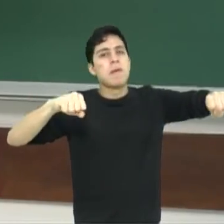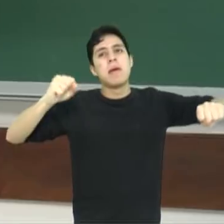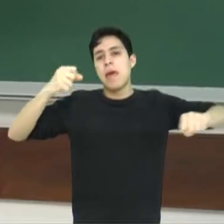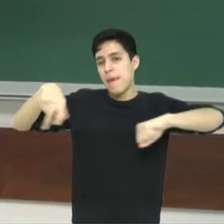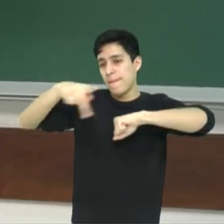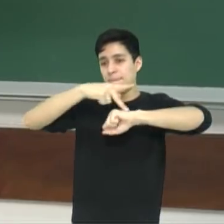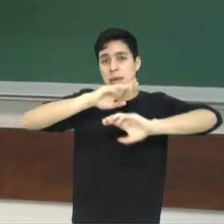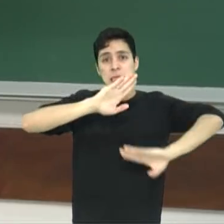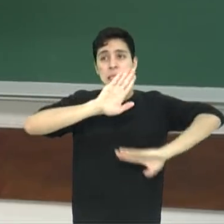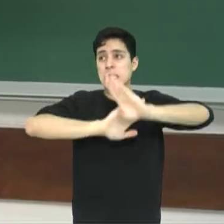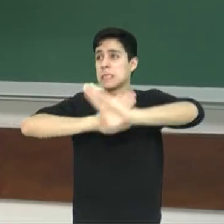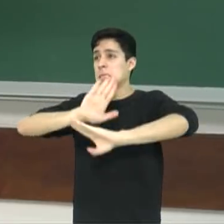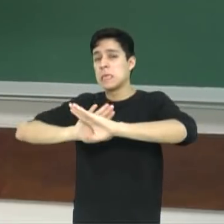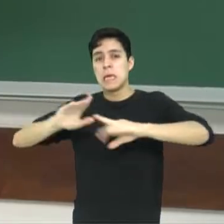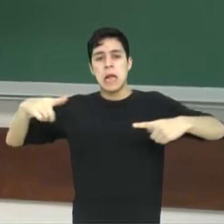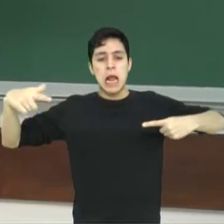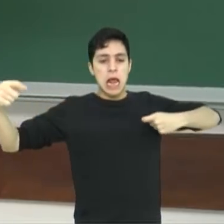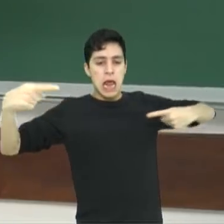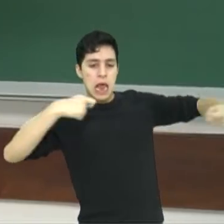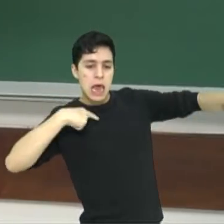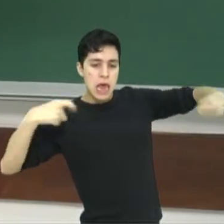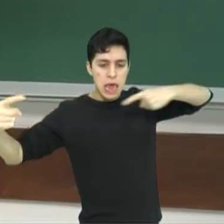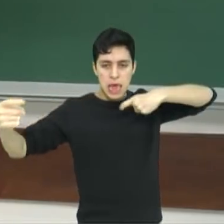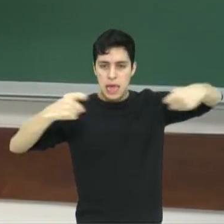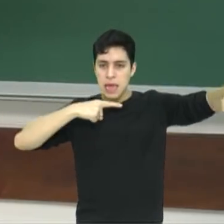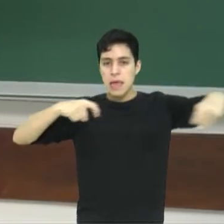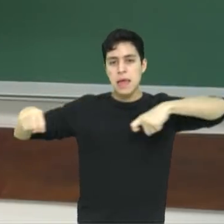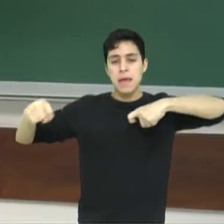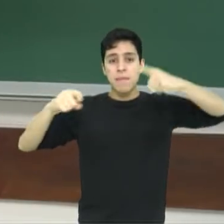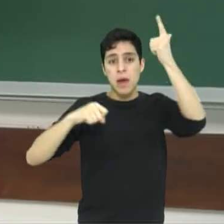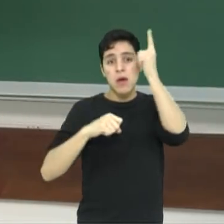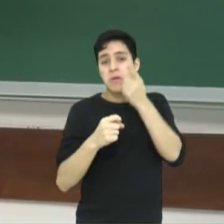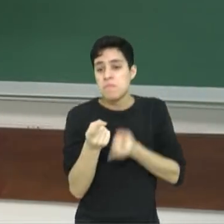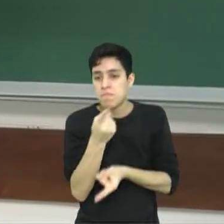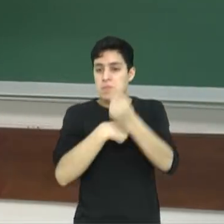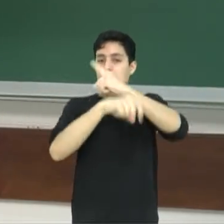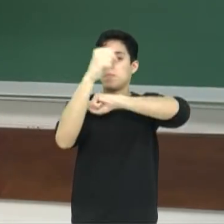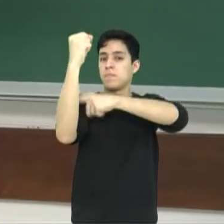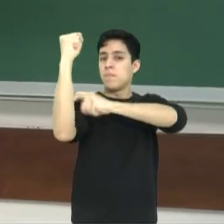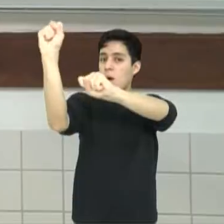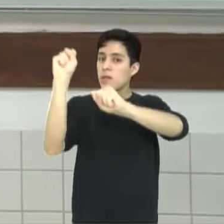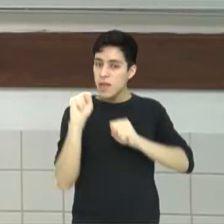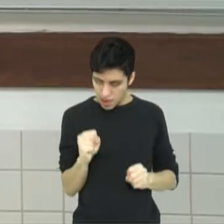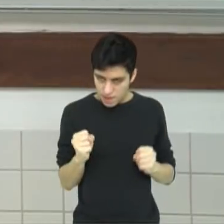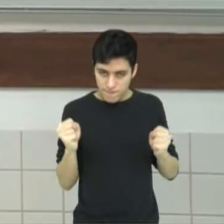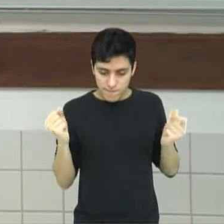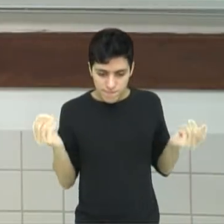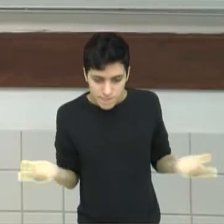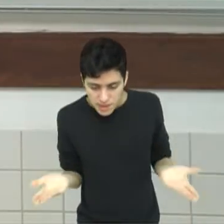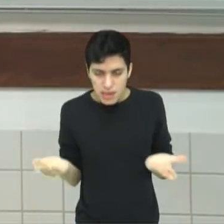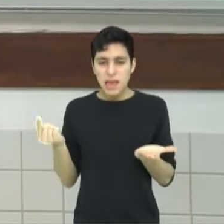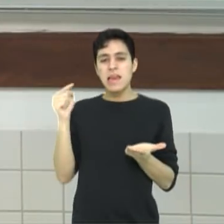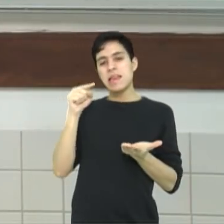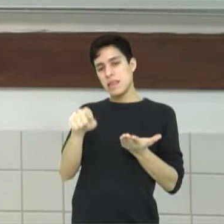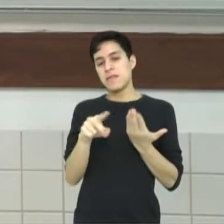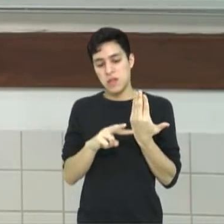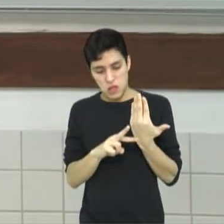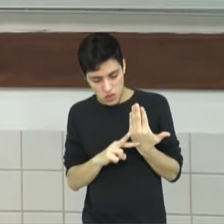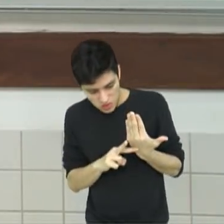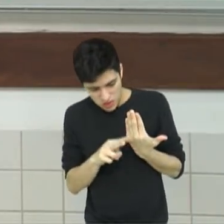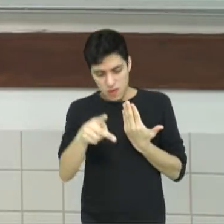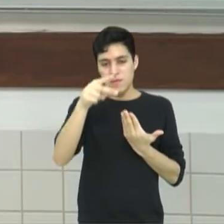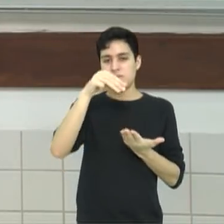desencadeando animosidades, desencadeando conflitos, disputas de poder entre as potências, e acaba resultando num